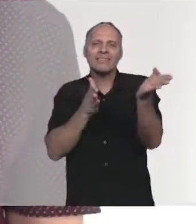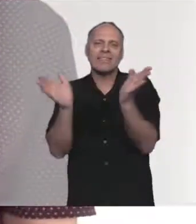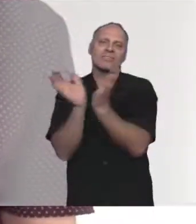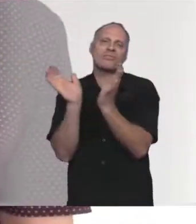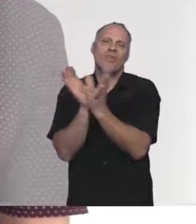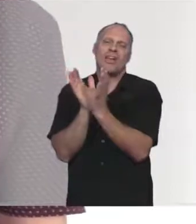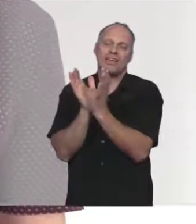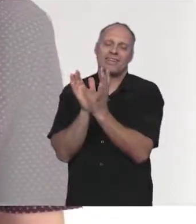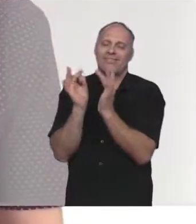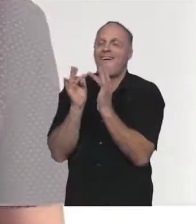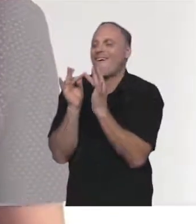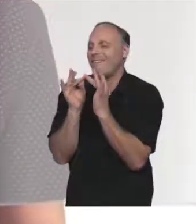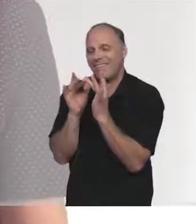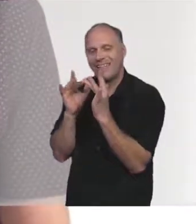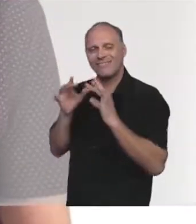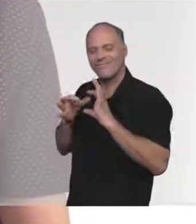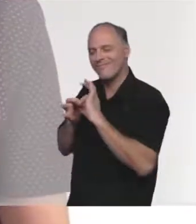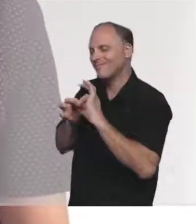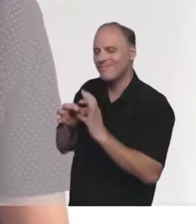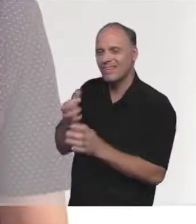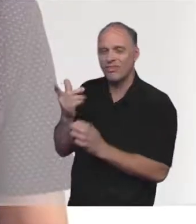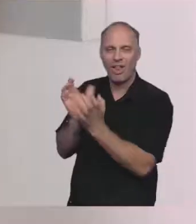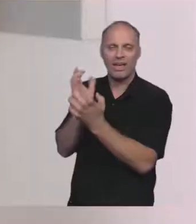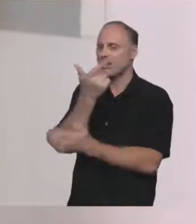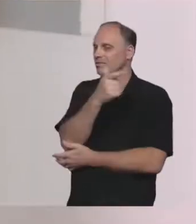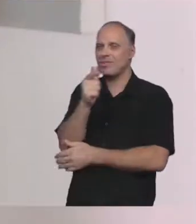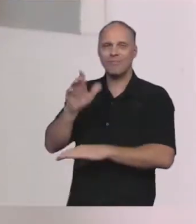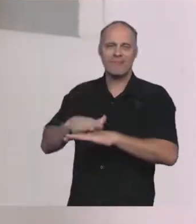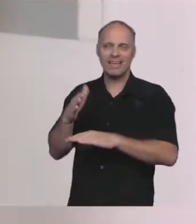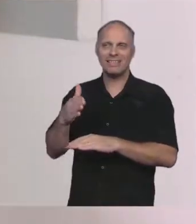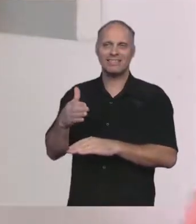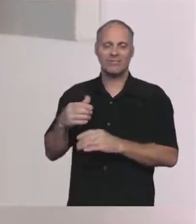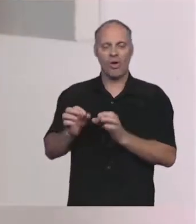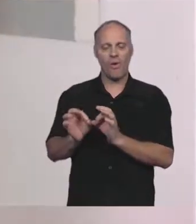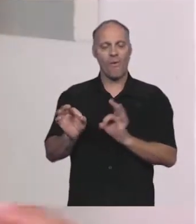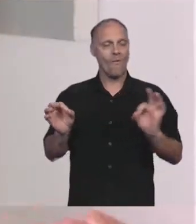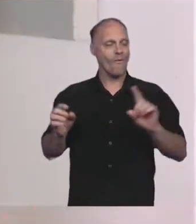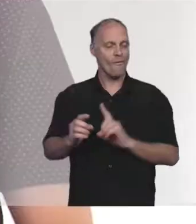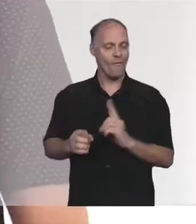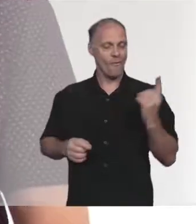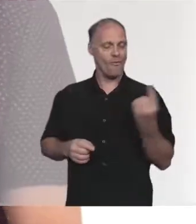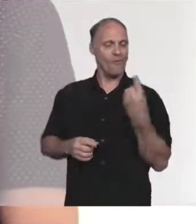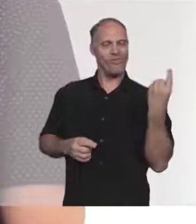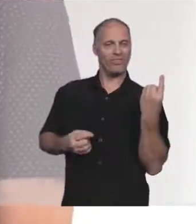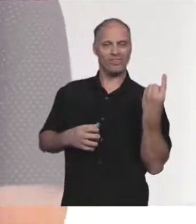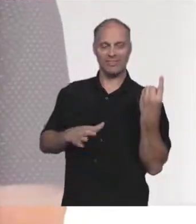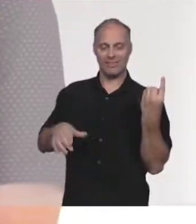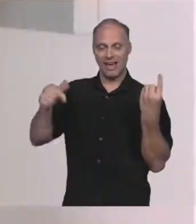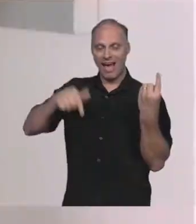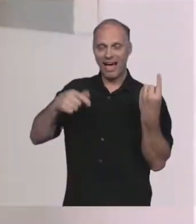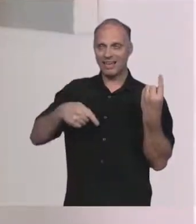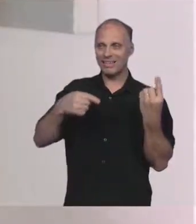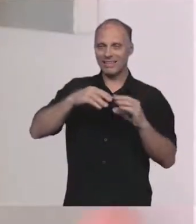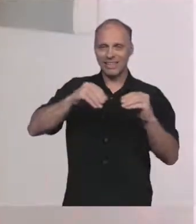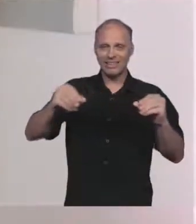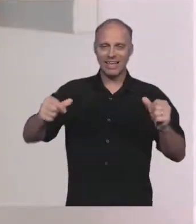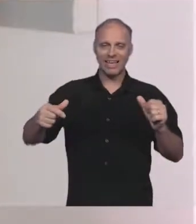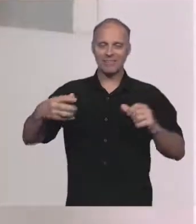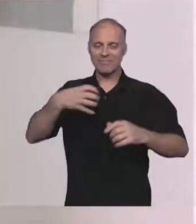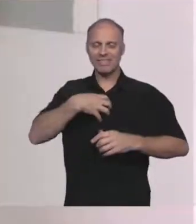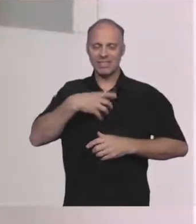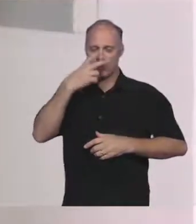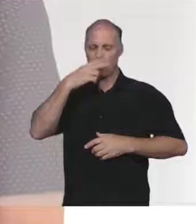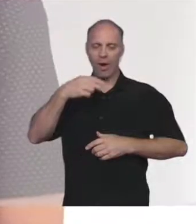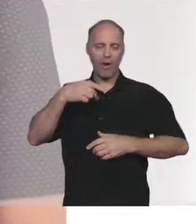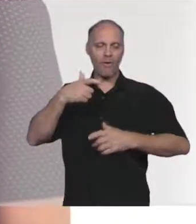acesso aos colegas mais, né? E eu preciso encontrar... De certa forma, então, um desconhecido. Então. Aqui na minha terra... Um estrangeiro na